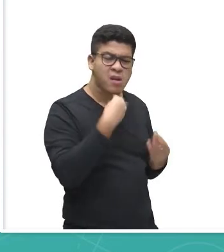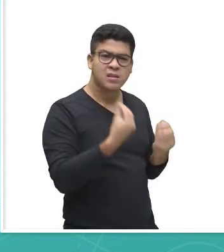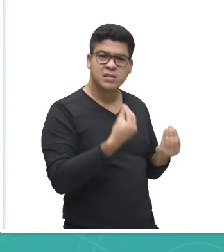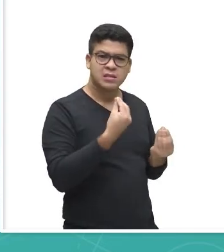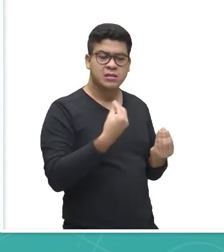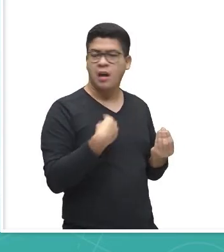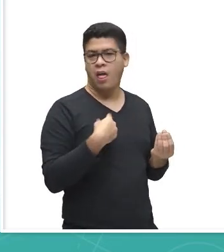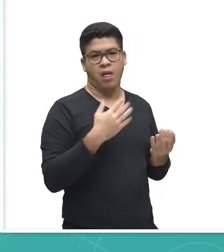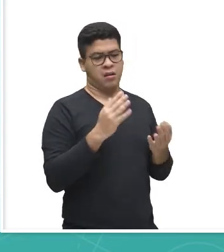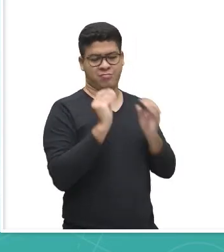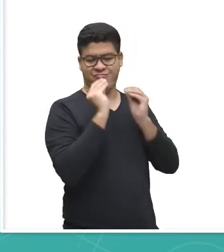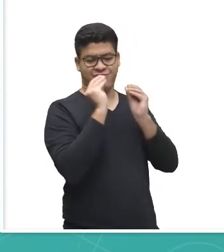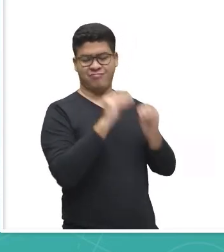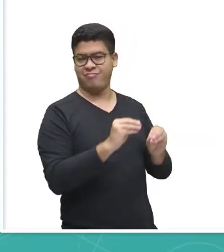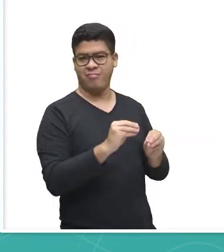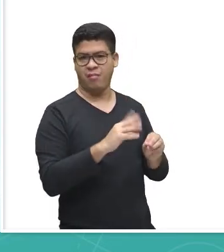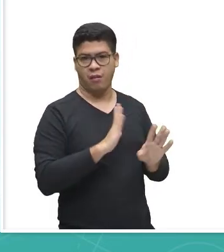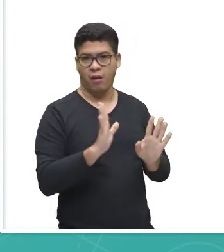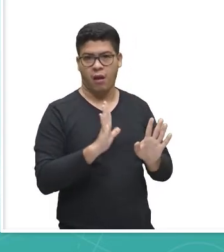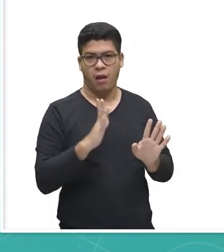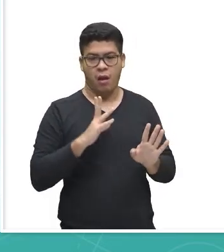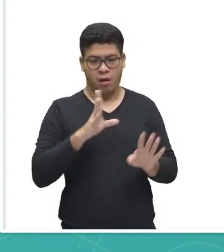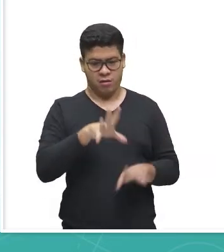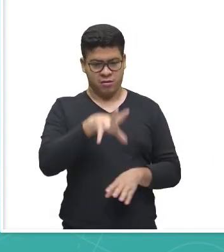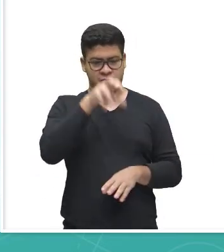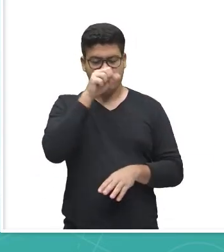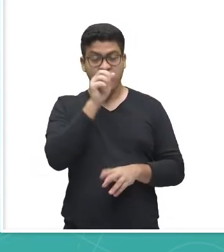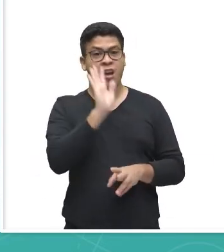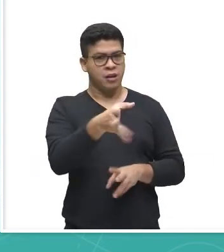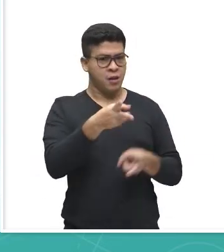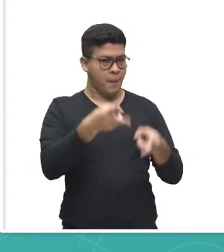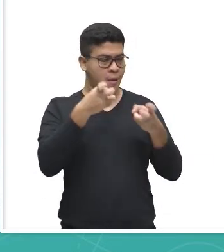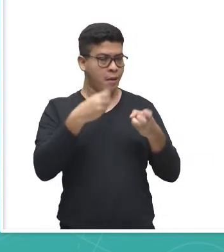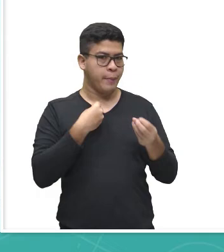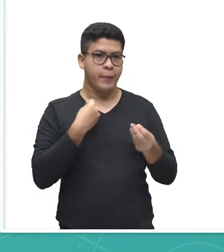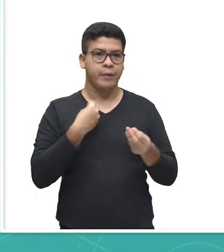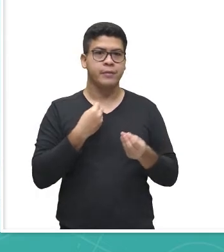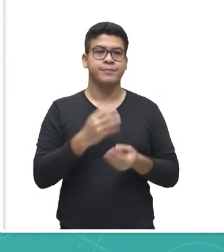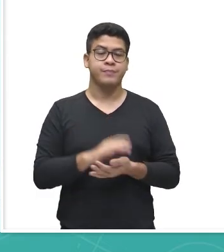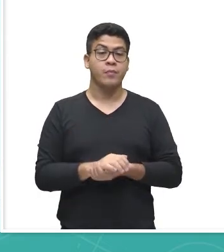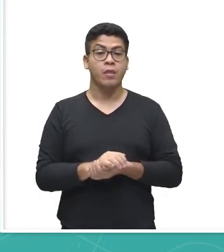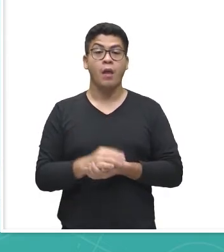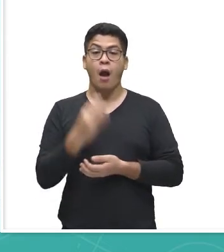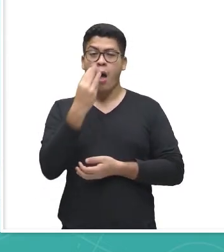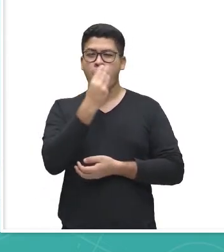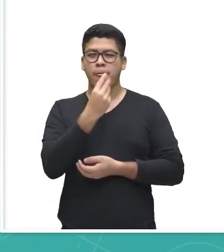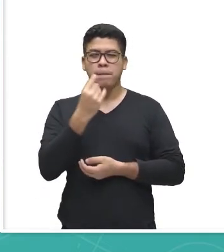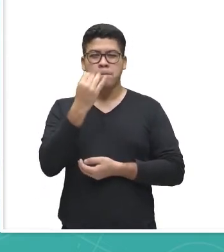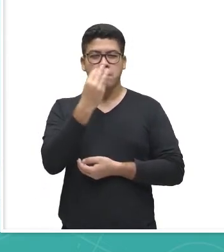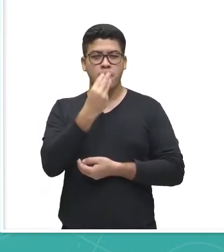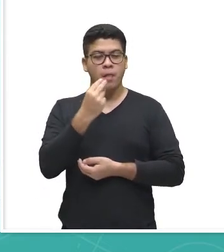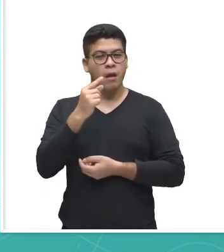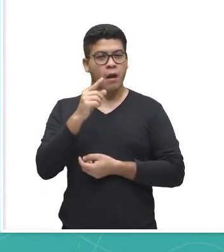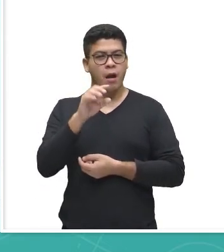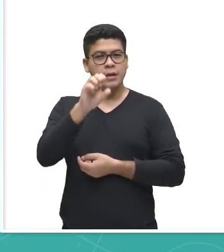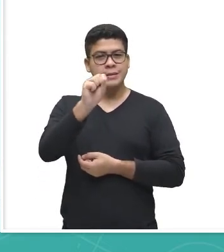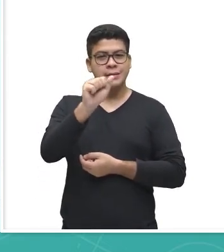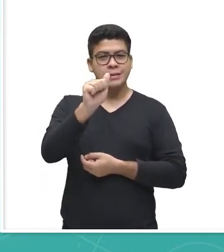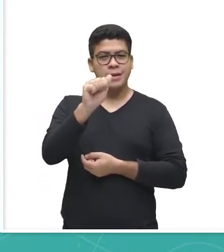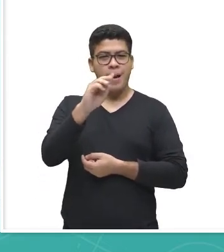você saber que aquilo ali estragou, então seu nariz já percebeu aquele cheiro lá. Temos também o sabor. O sabor é aquilo que o ser humano